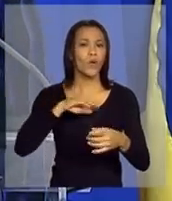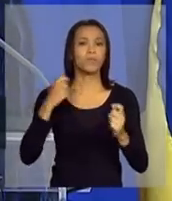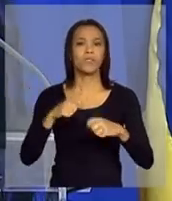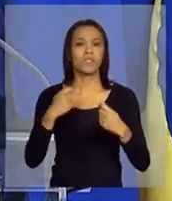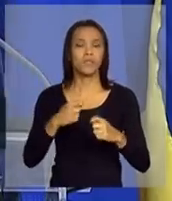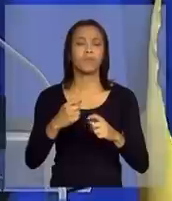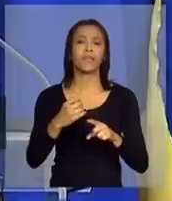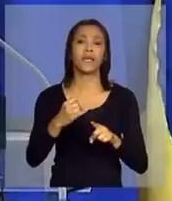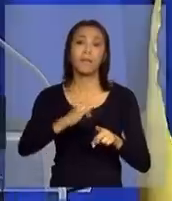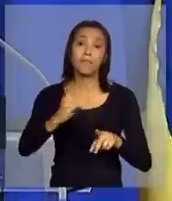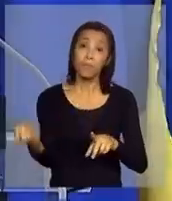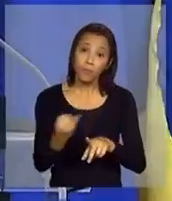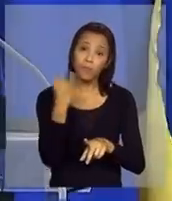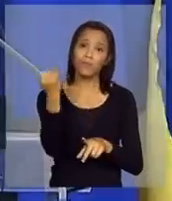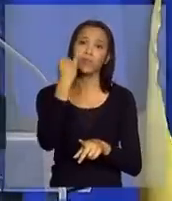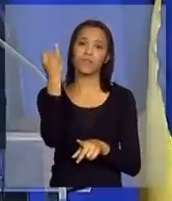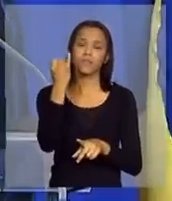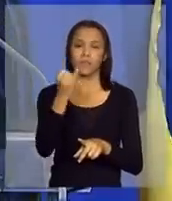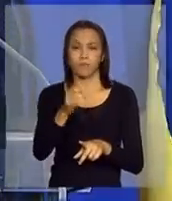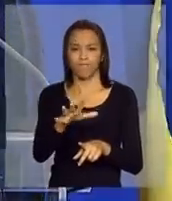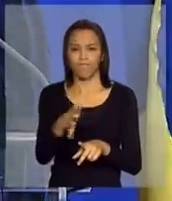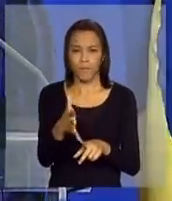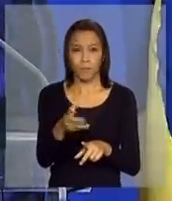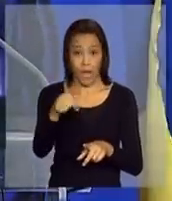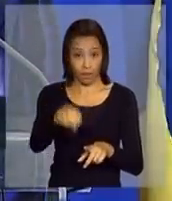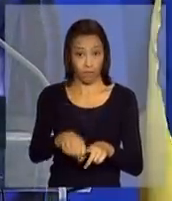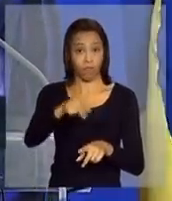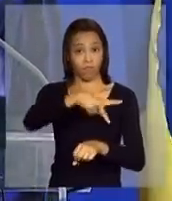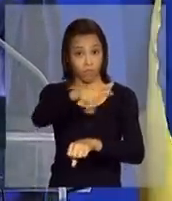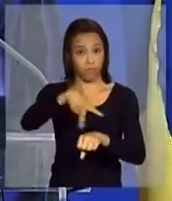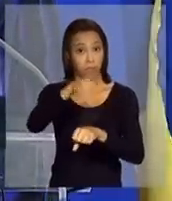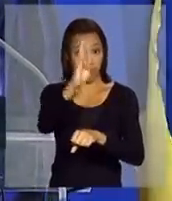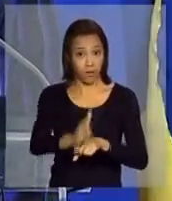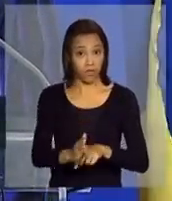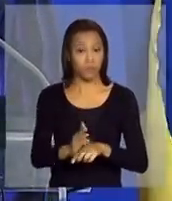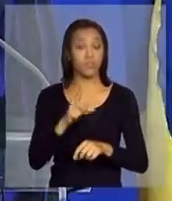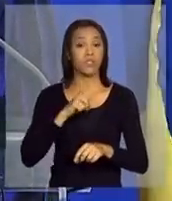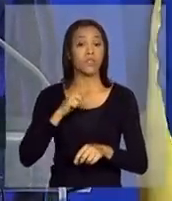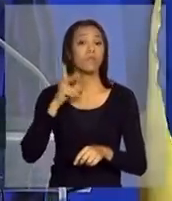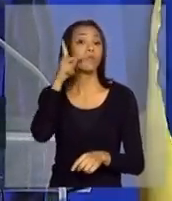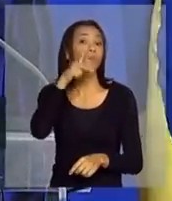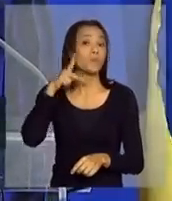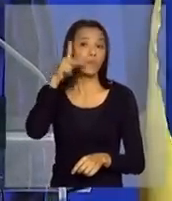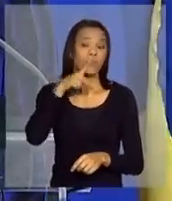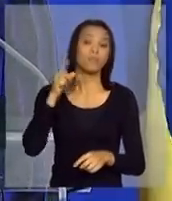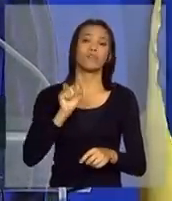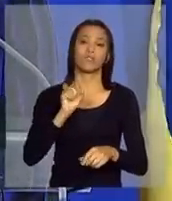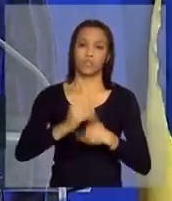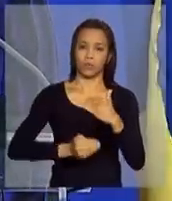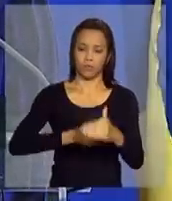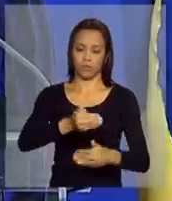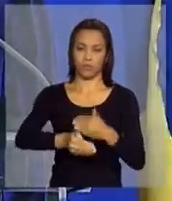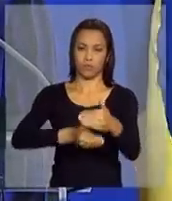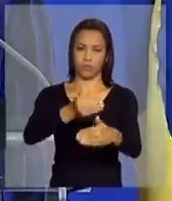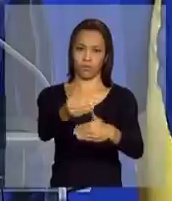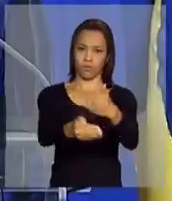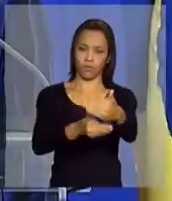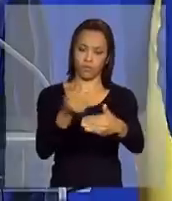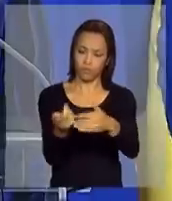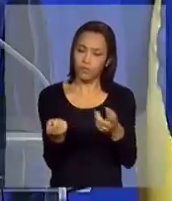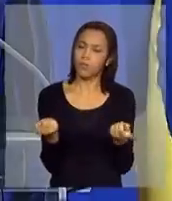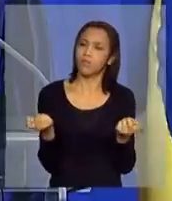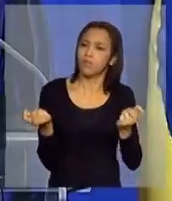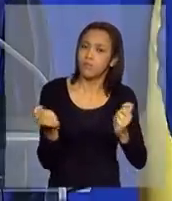da importância, pelo menos para o Brasil, de uma política de desenvolvimento que